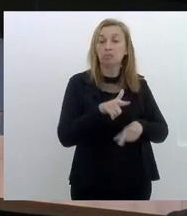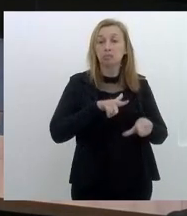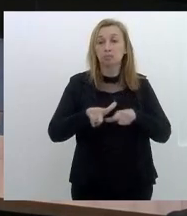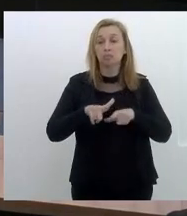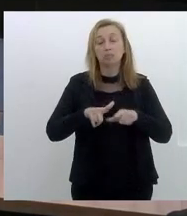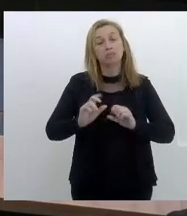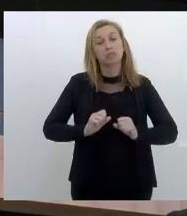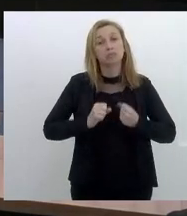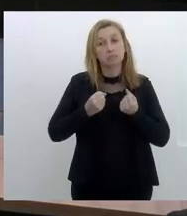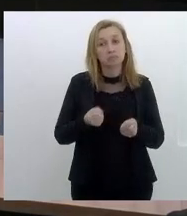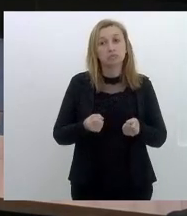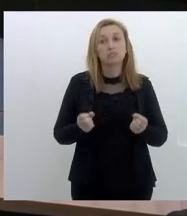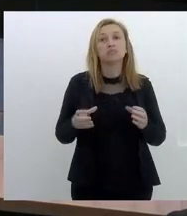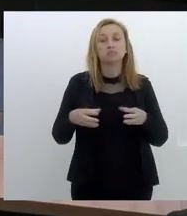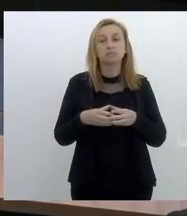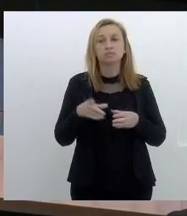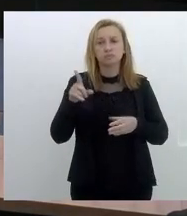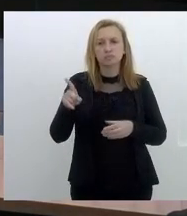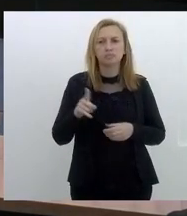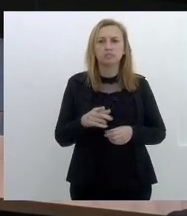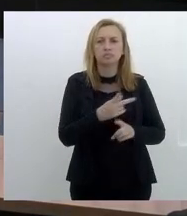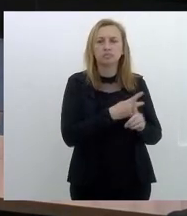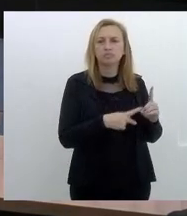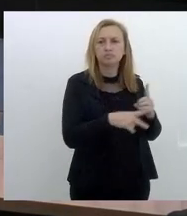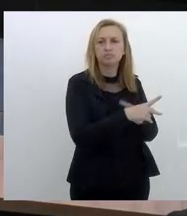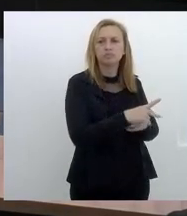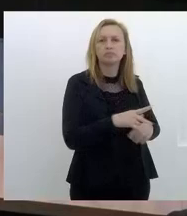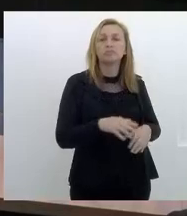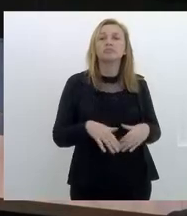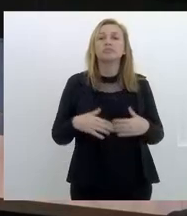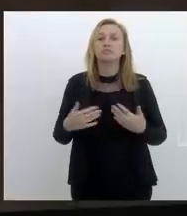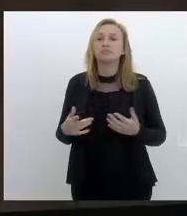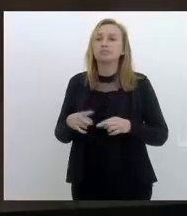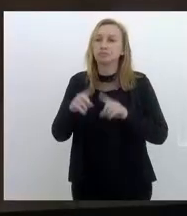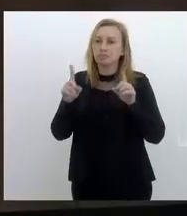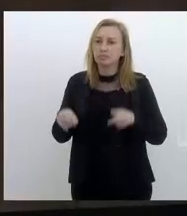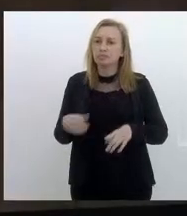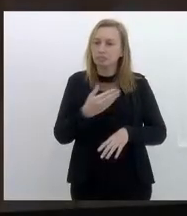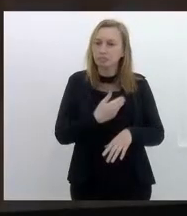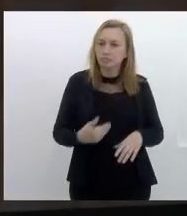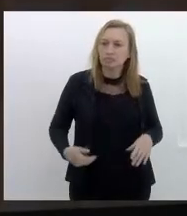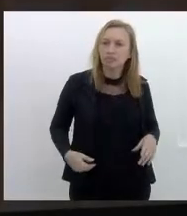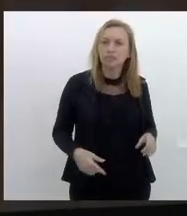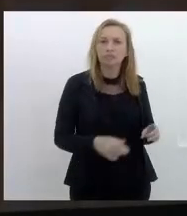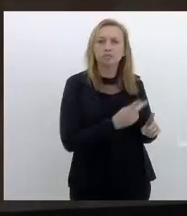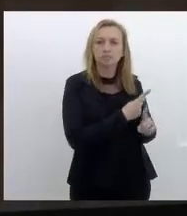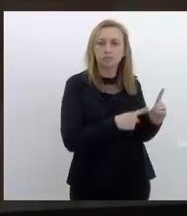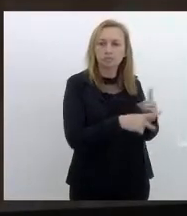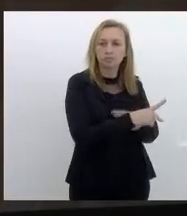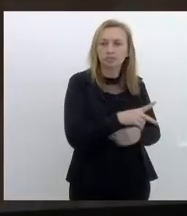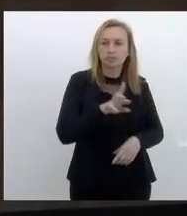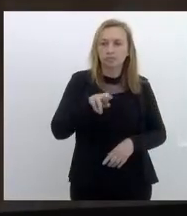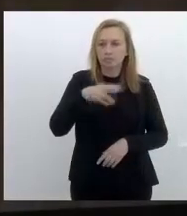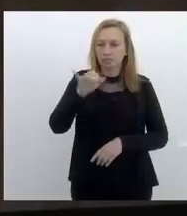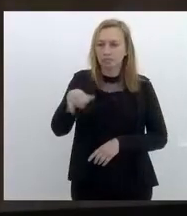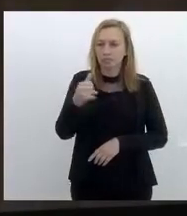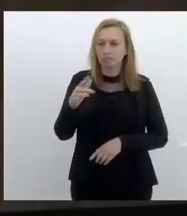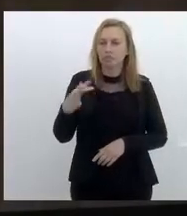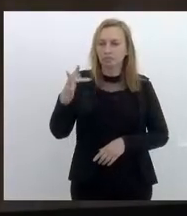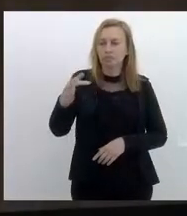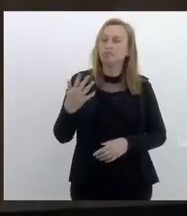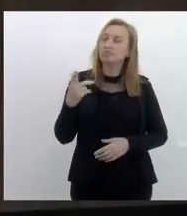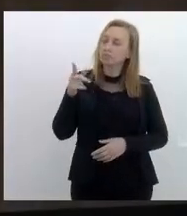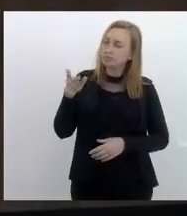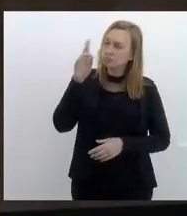esforço da equipa lá do Rio previdência dos Servidores tanto no rio Presidente como RJ crédito mas só sabe muito